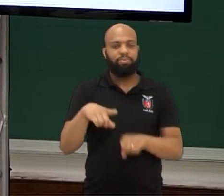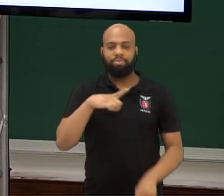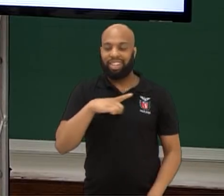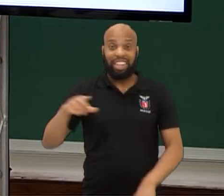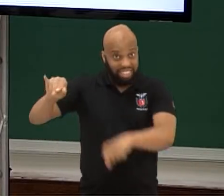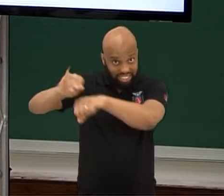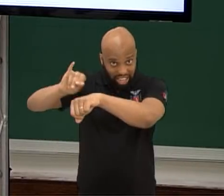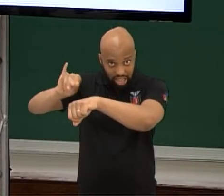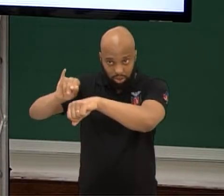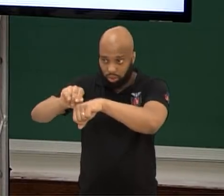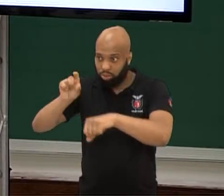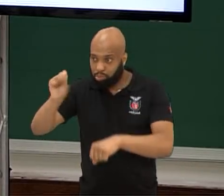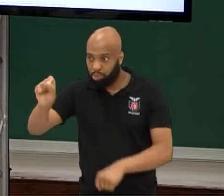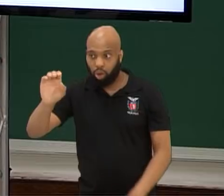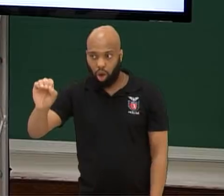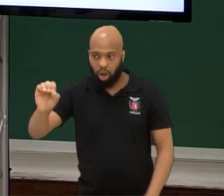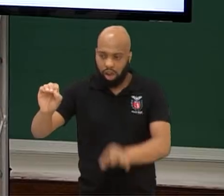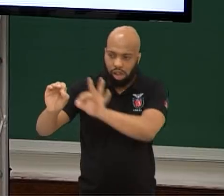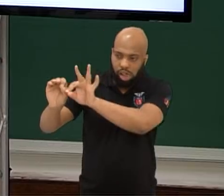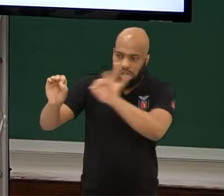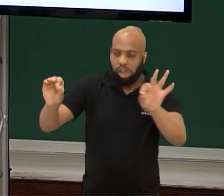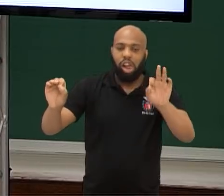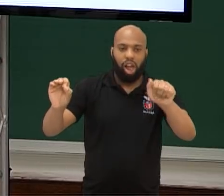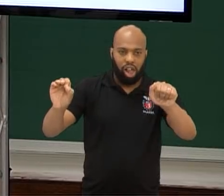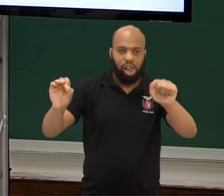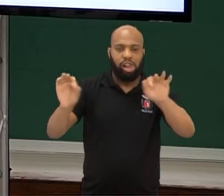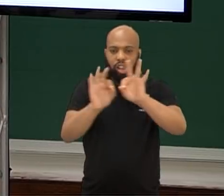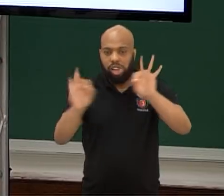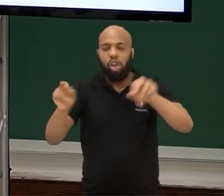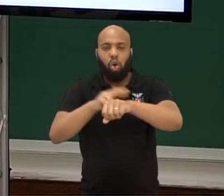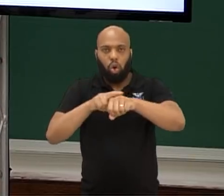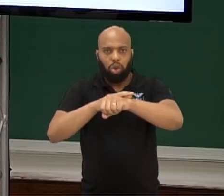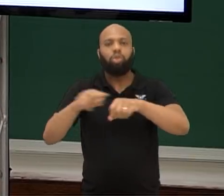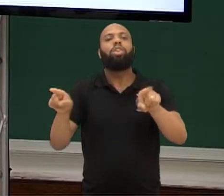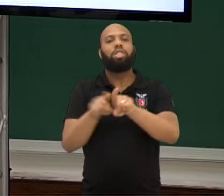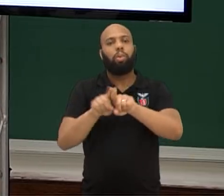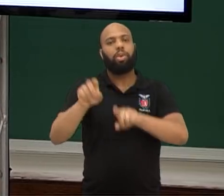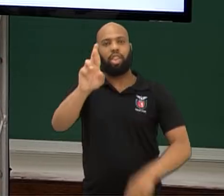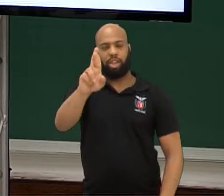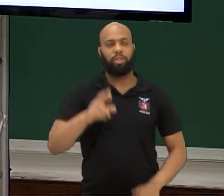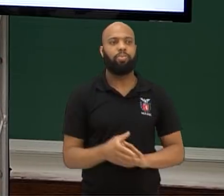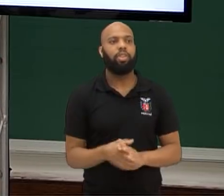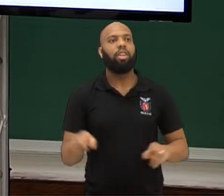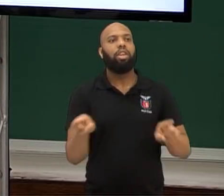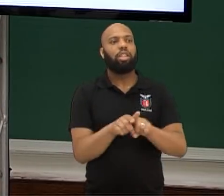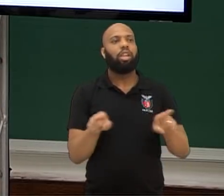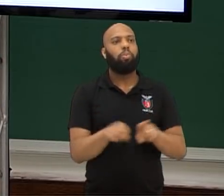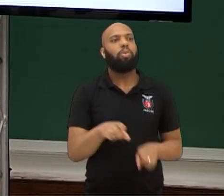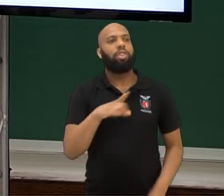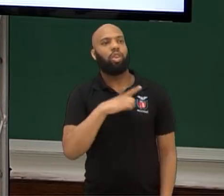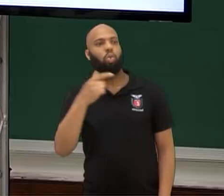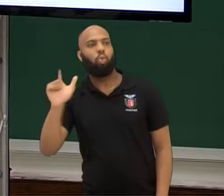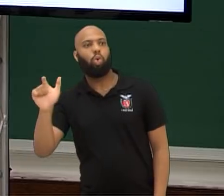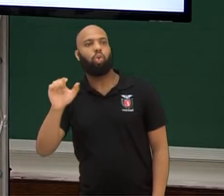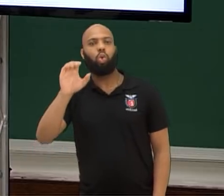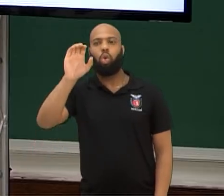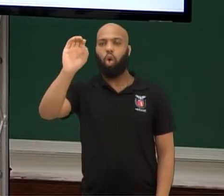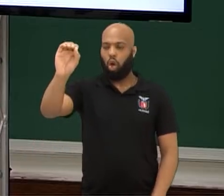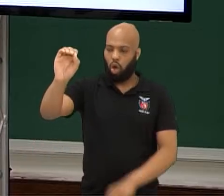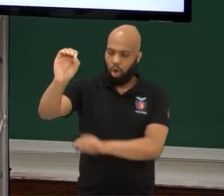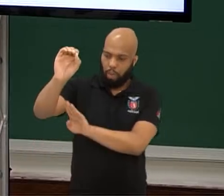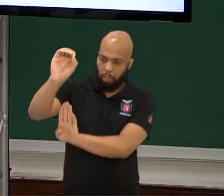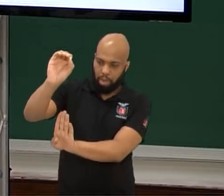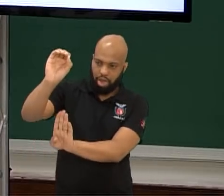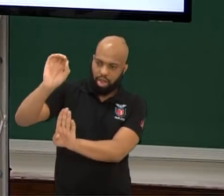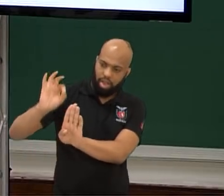do centro até a extremidade dessa circunferência. Nós também temos o OB.